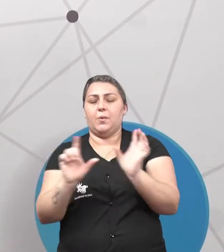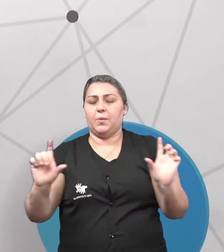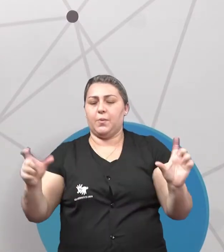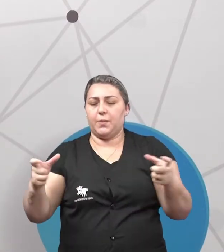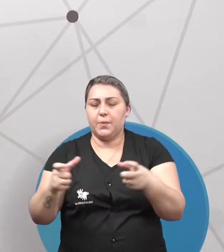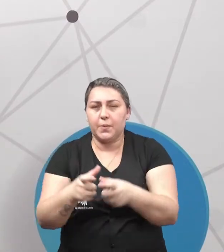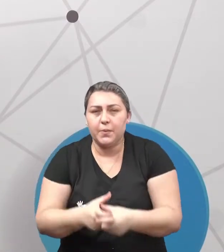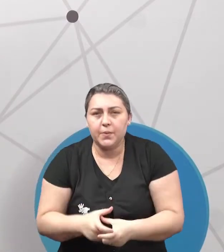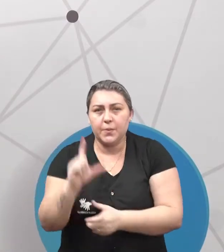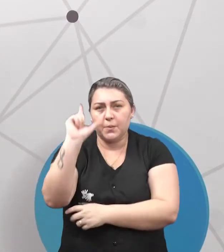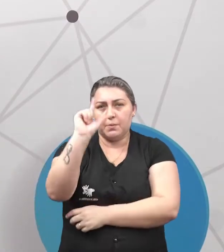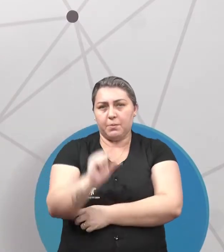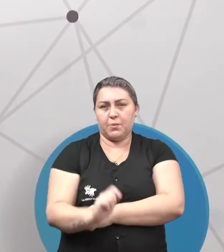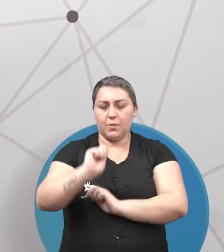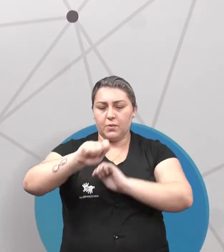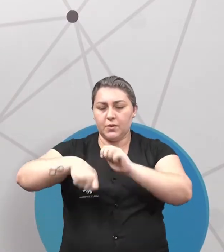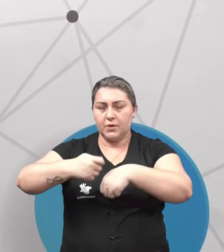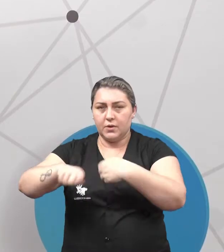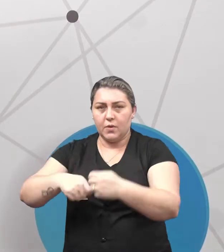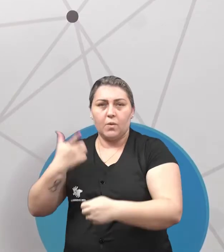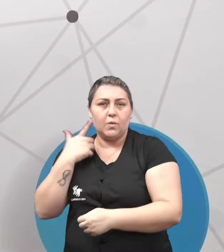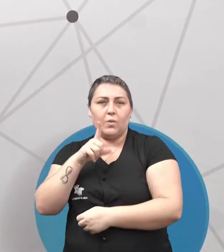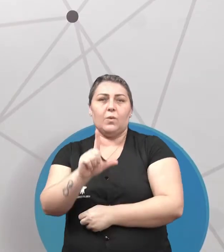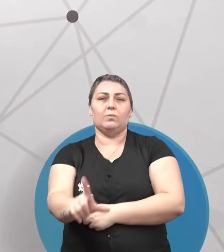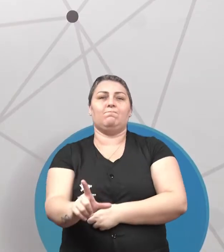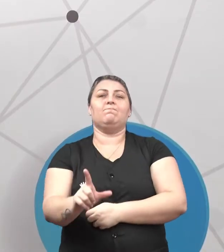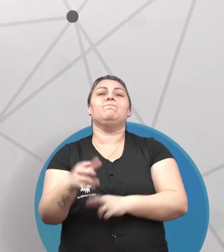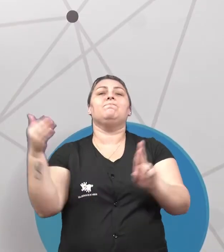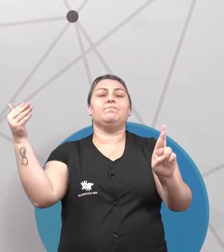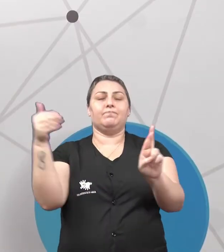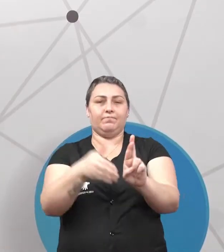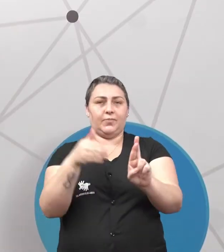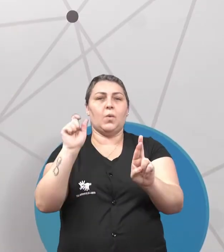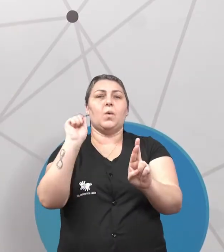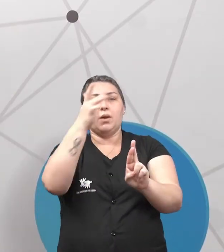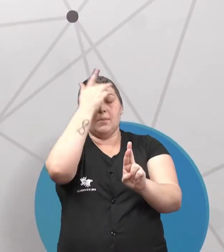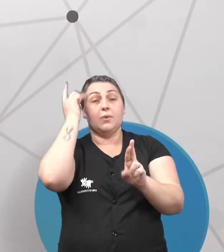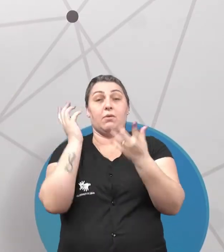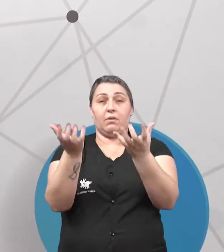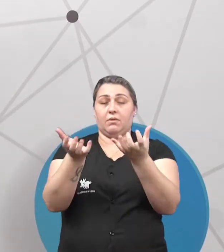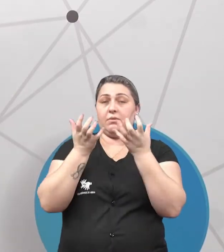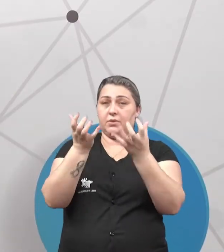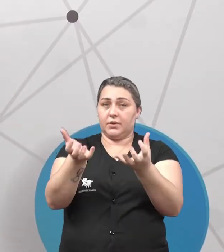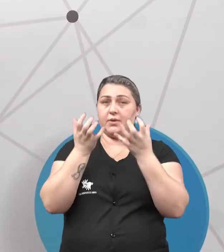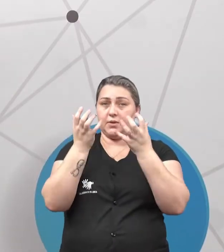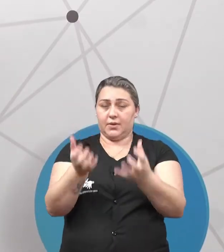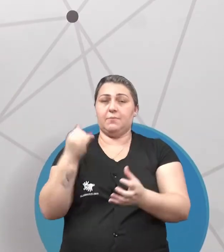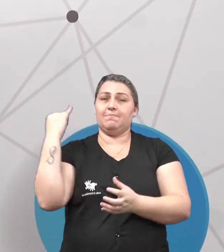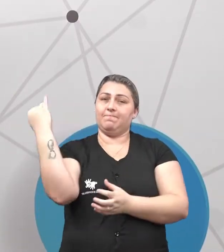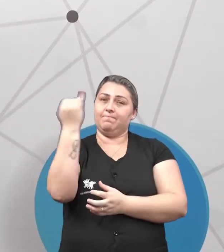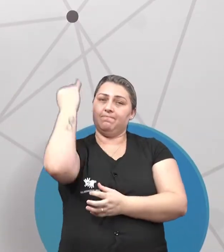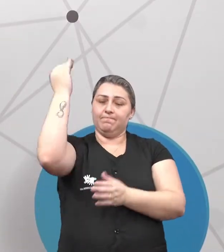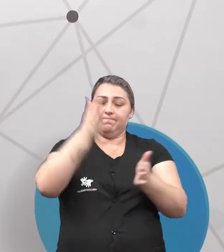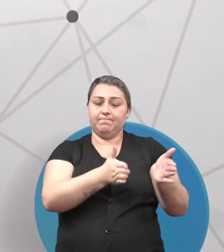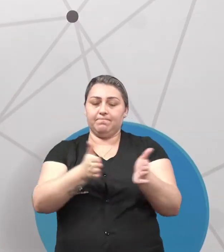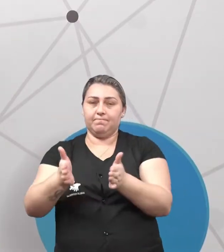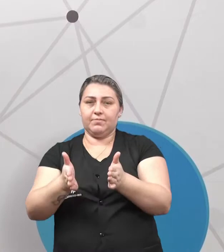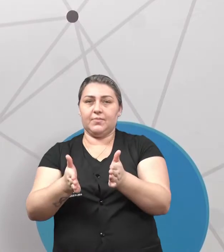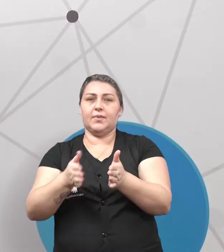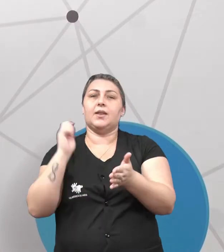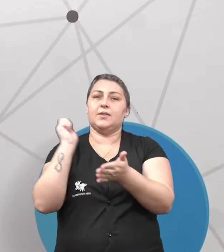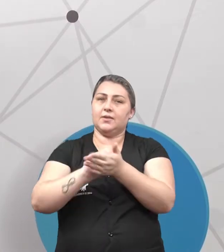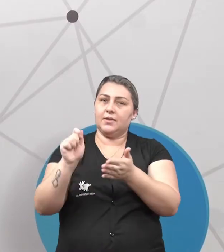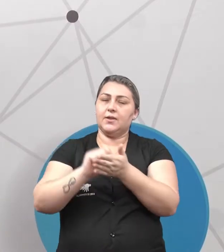poucos símbolos, né? Eles consigam representar o que as pessoas querem. Então, assim, bem importante desse período é a